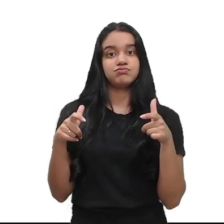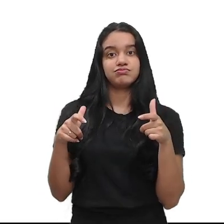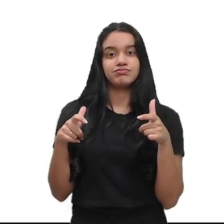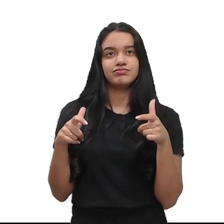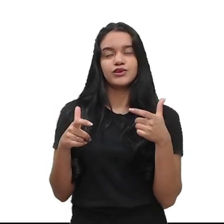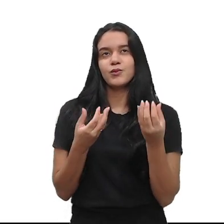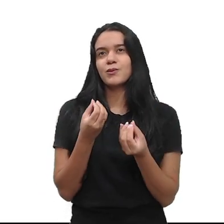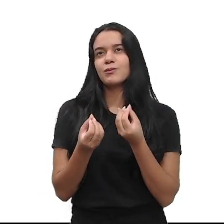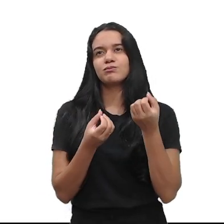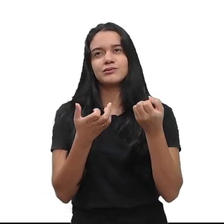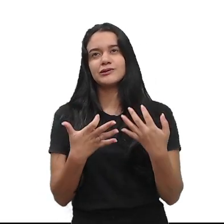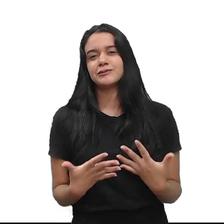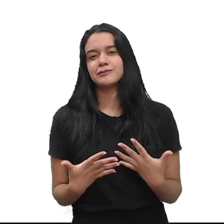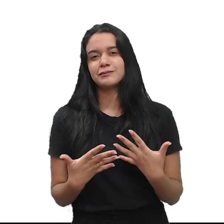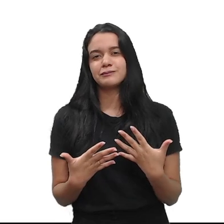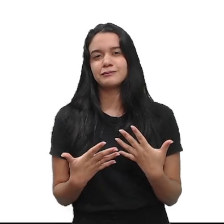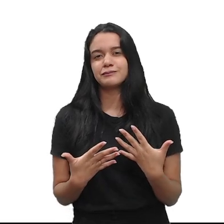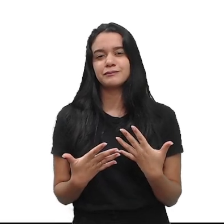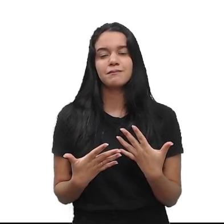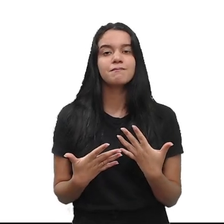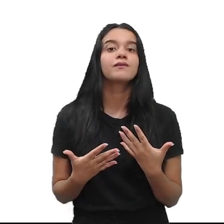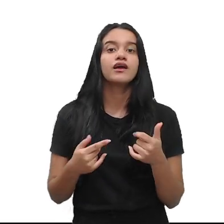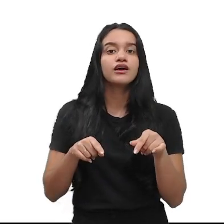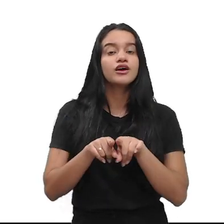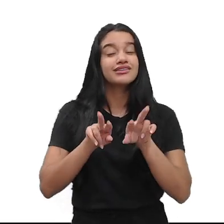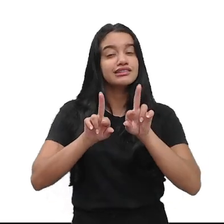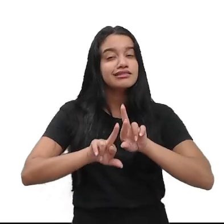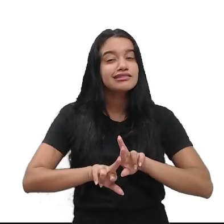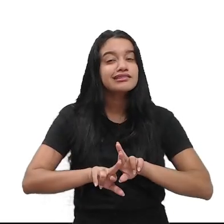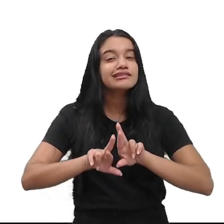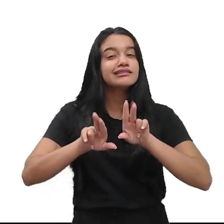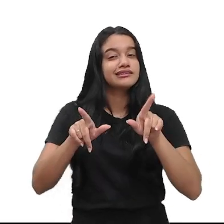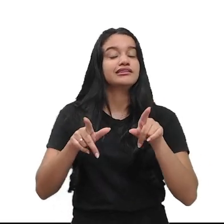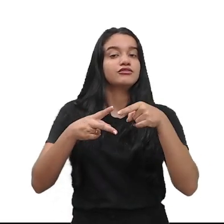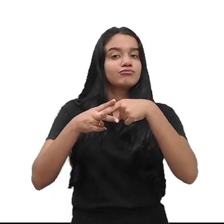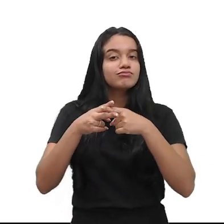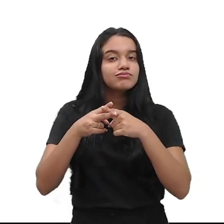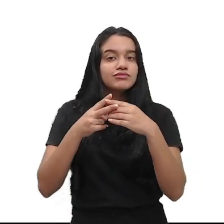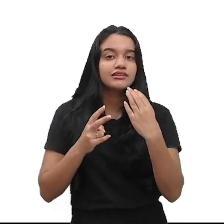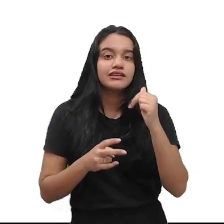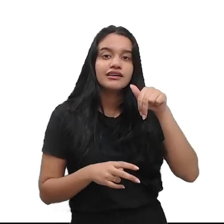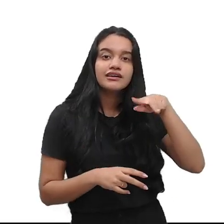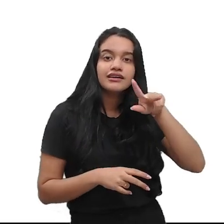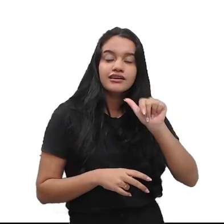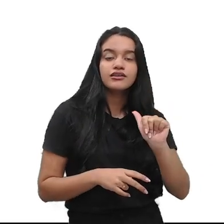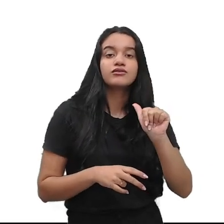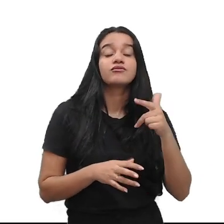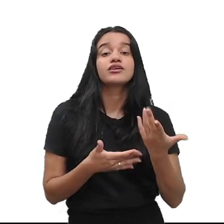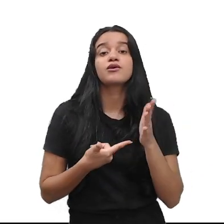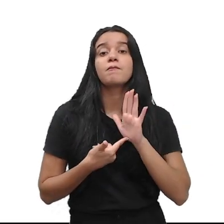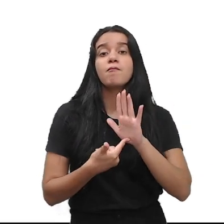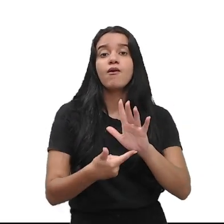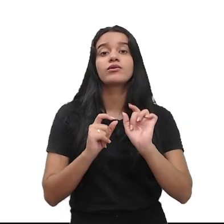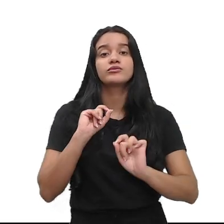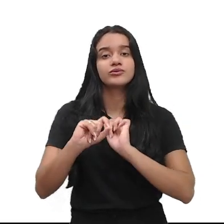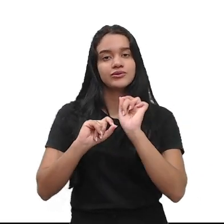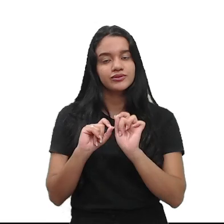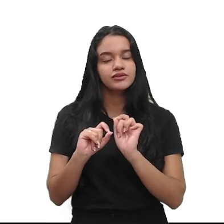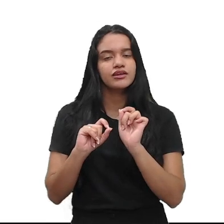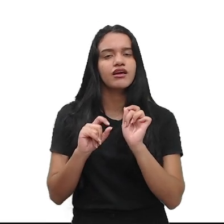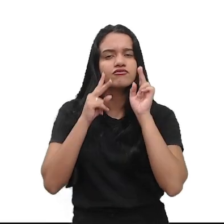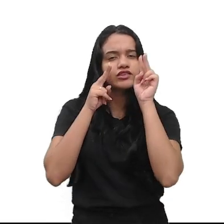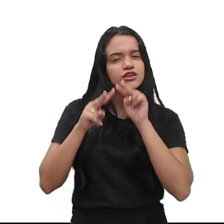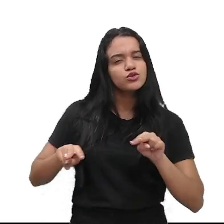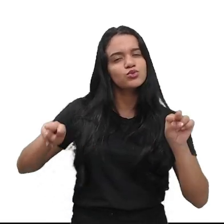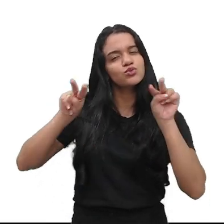como é que eu posso falar? Um dos grandes diferenciais da ferramenta do Canva é que ele oferece esses artefatos